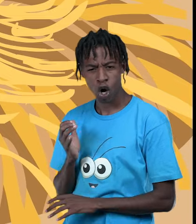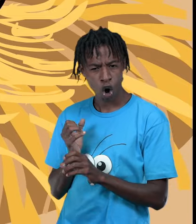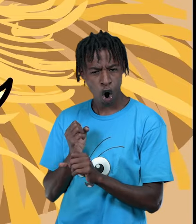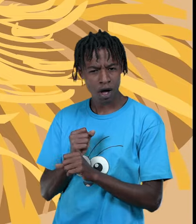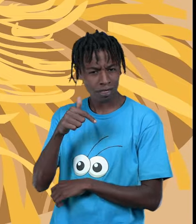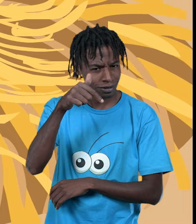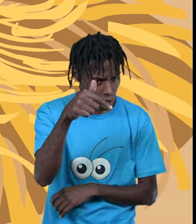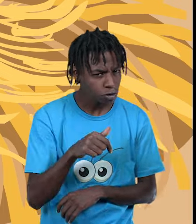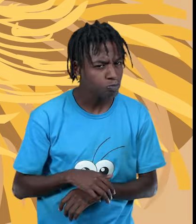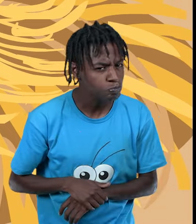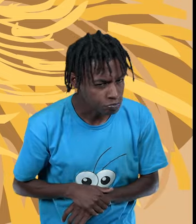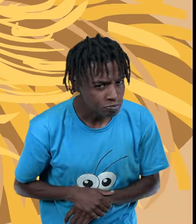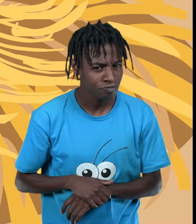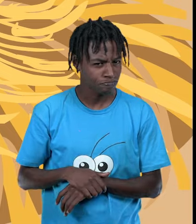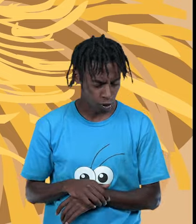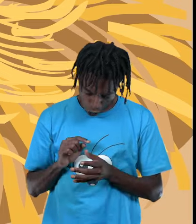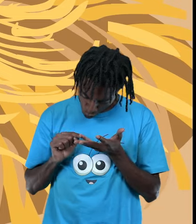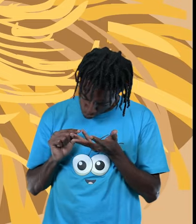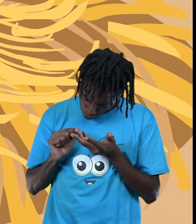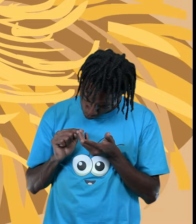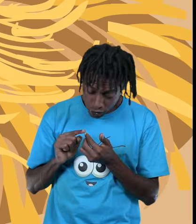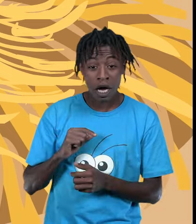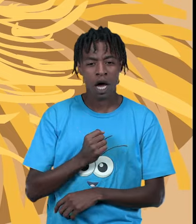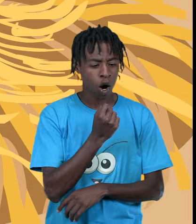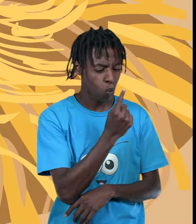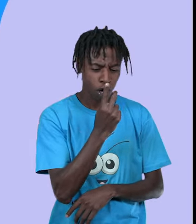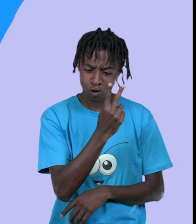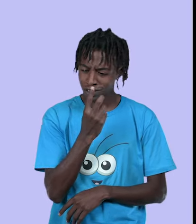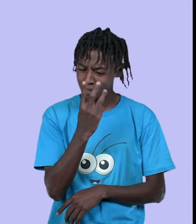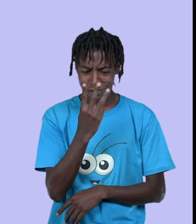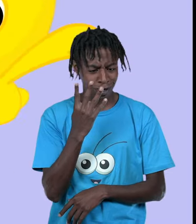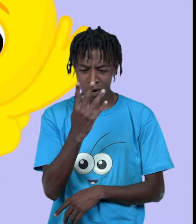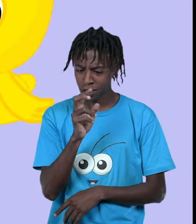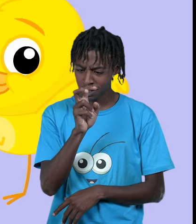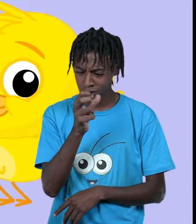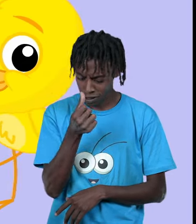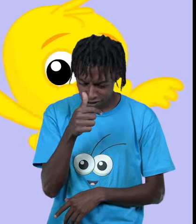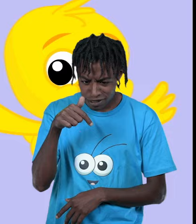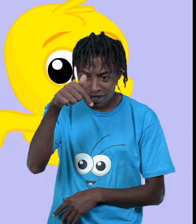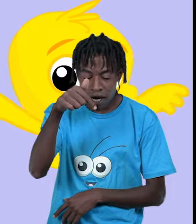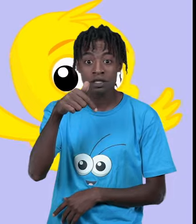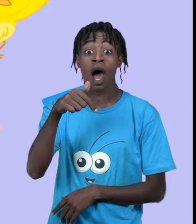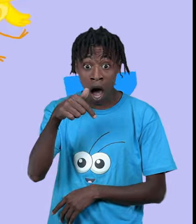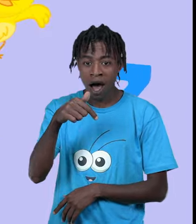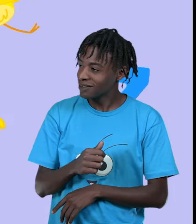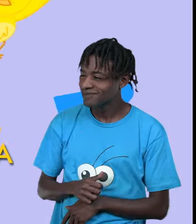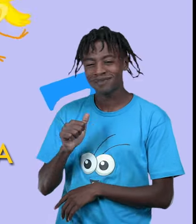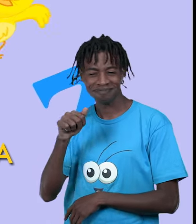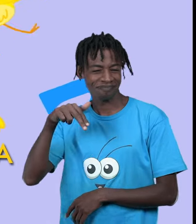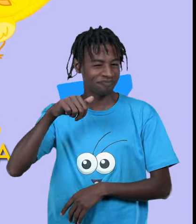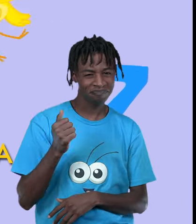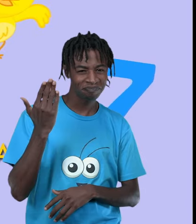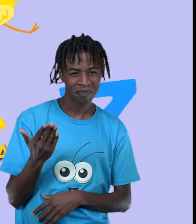Mariana conta sete Mariana conta sete É um, é dois, é três, é quatro, é cinco, é seis, é sete